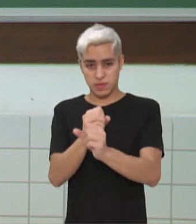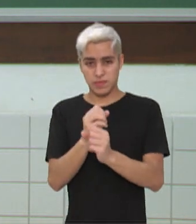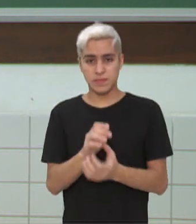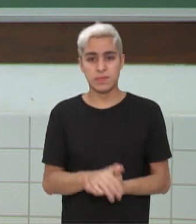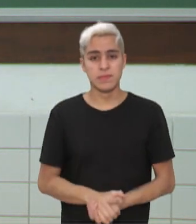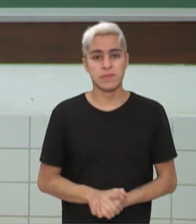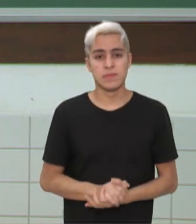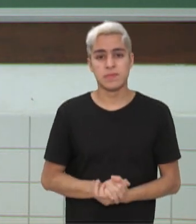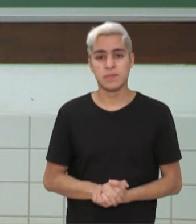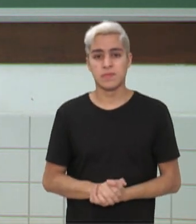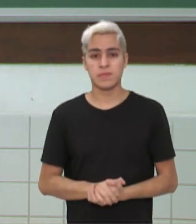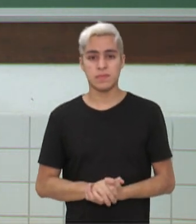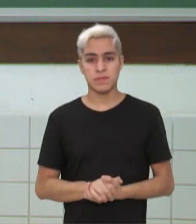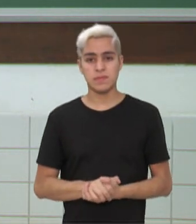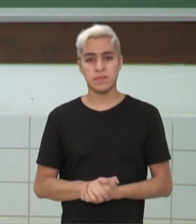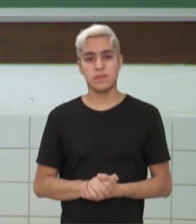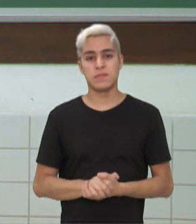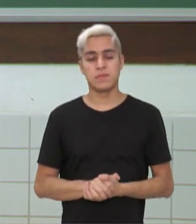P.